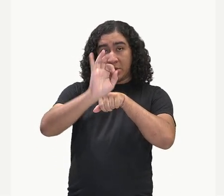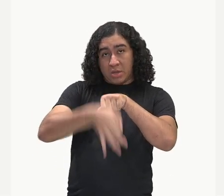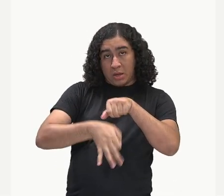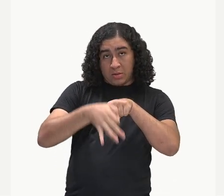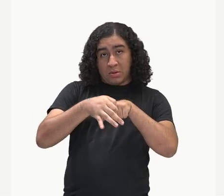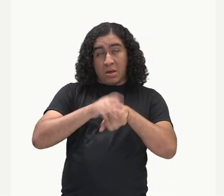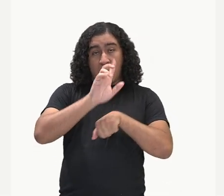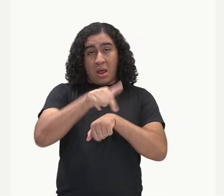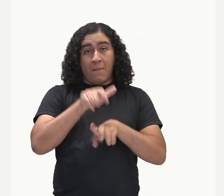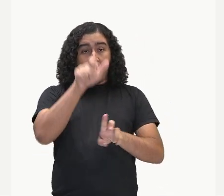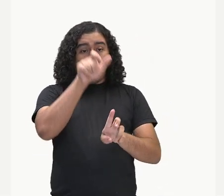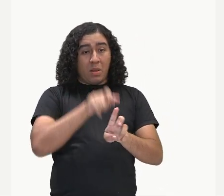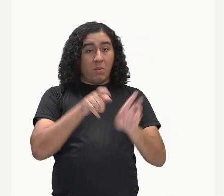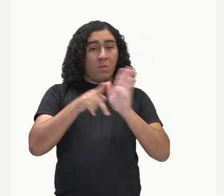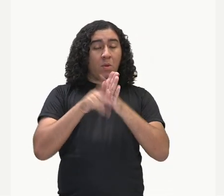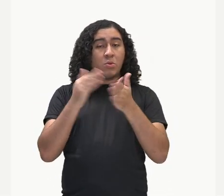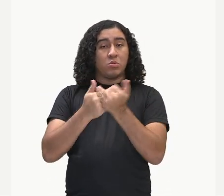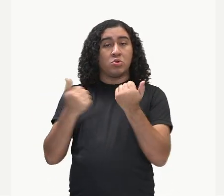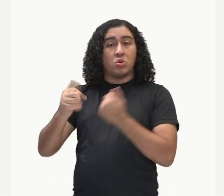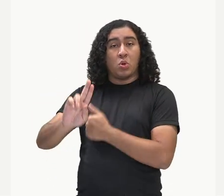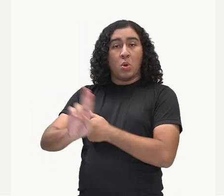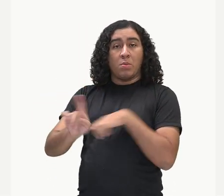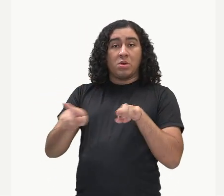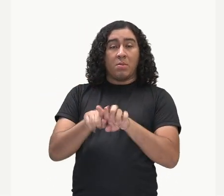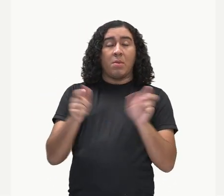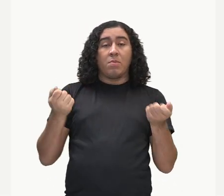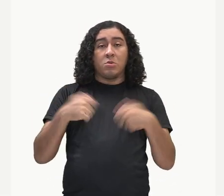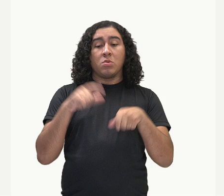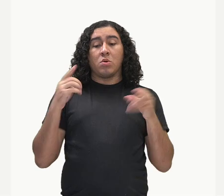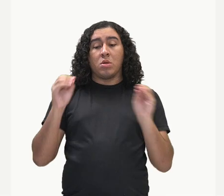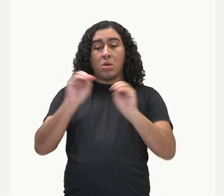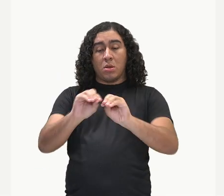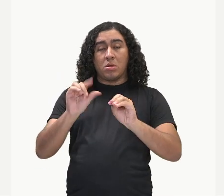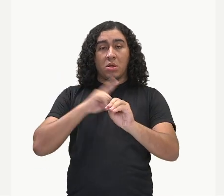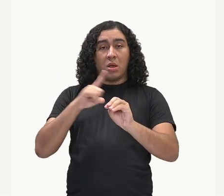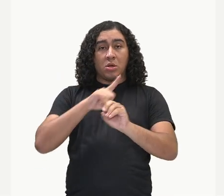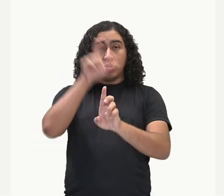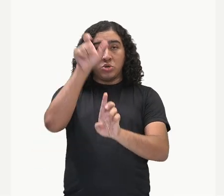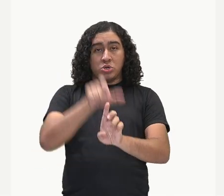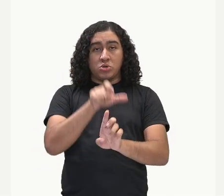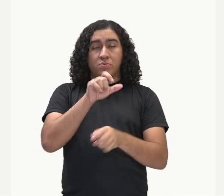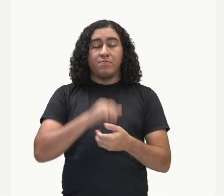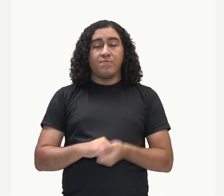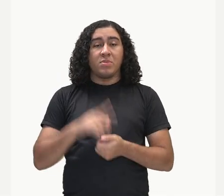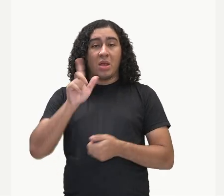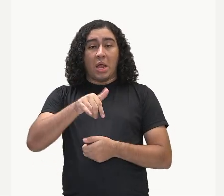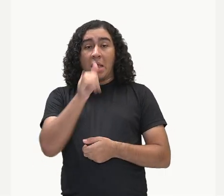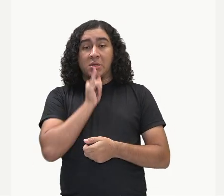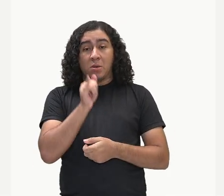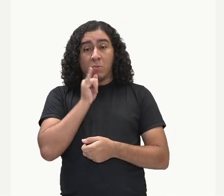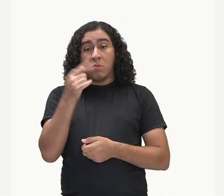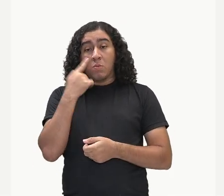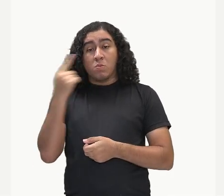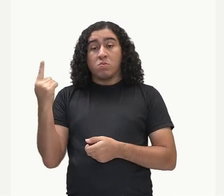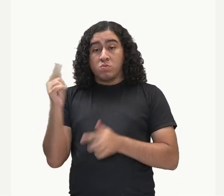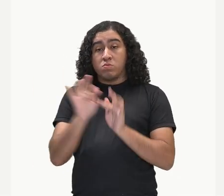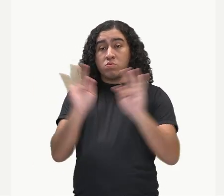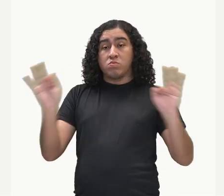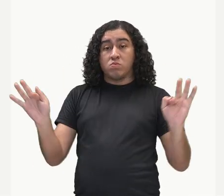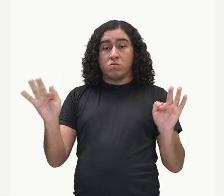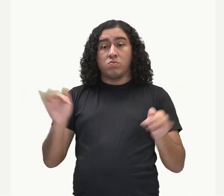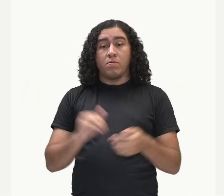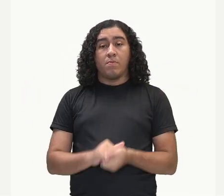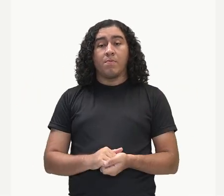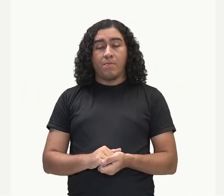uma palavrinha que eu substituo por um nome, e ele funcionando como sujeito. Esses são os exemplos aqui, né, de pronome